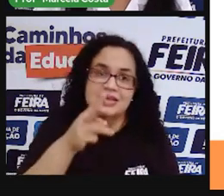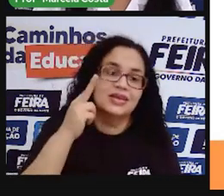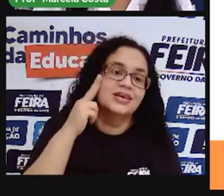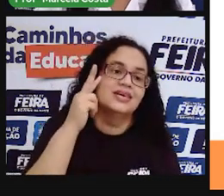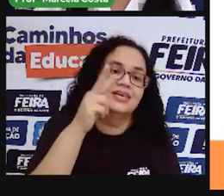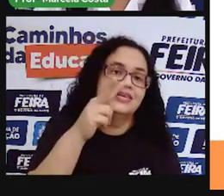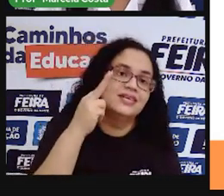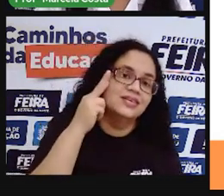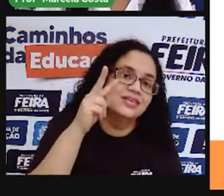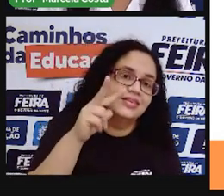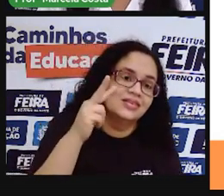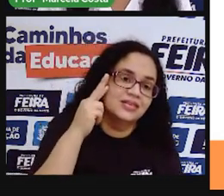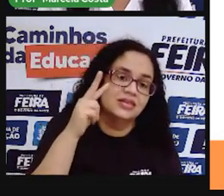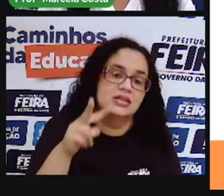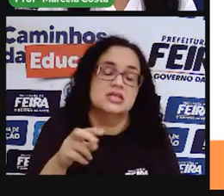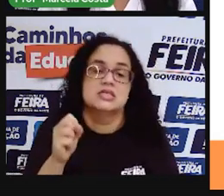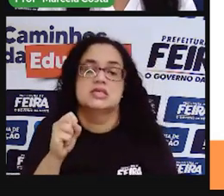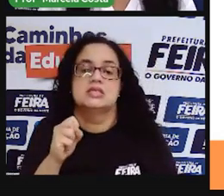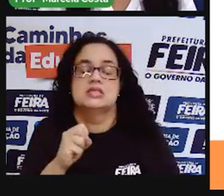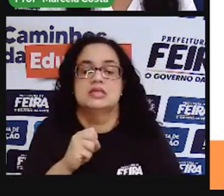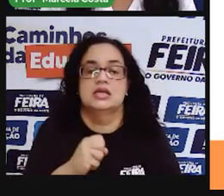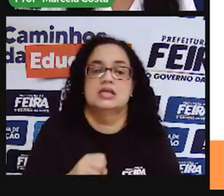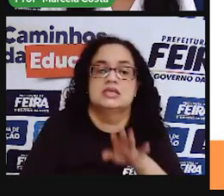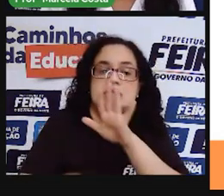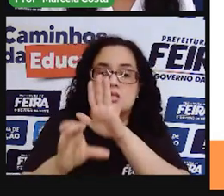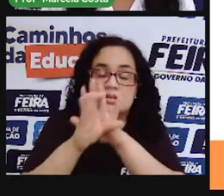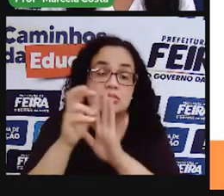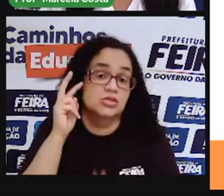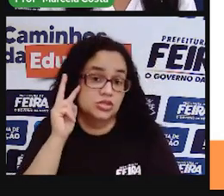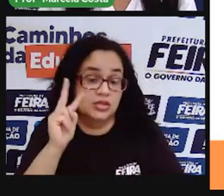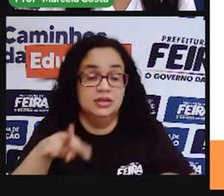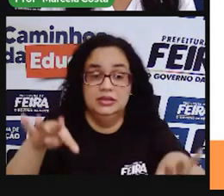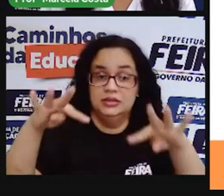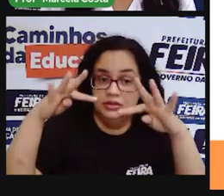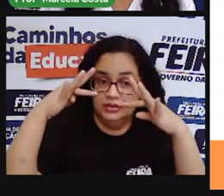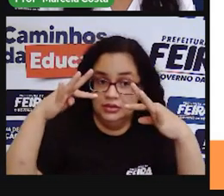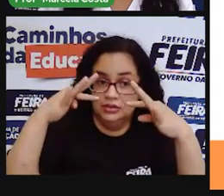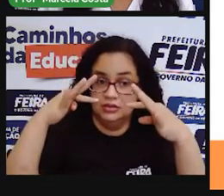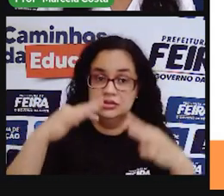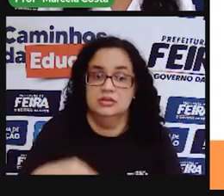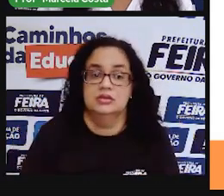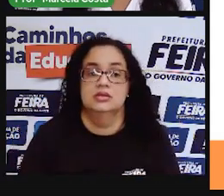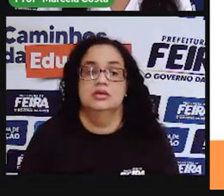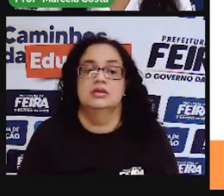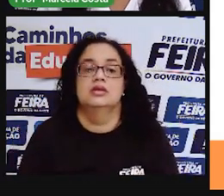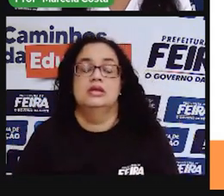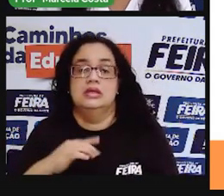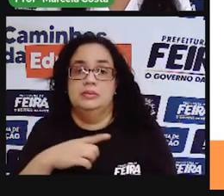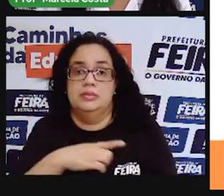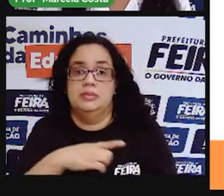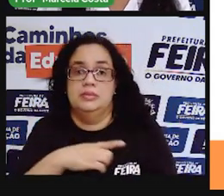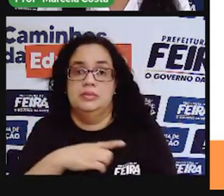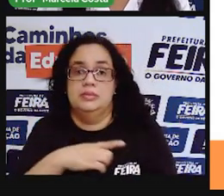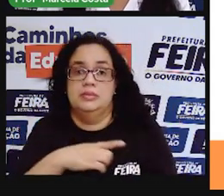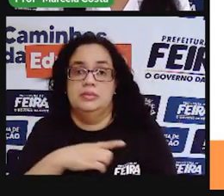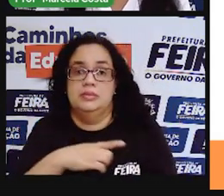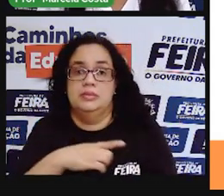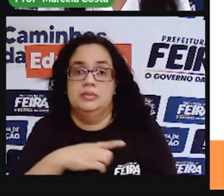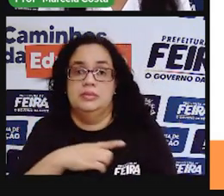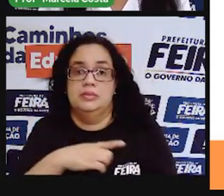vê esse símbolo aí com a chama, tome todo cuidado, porque